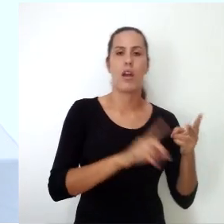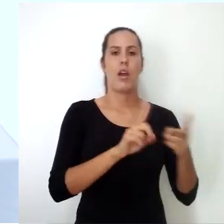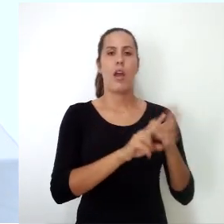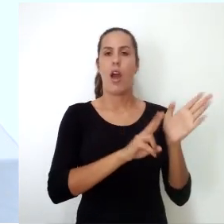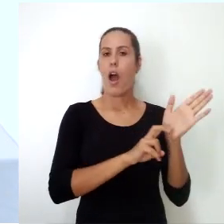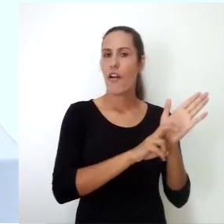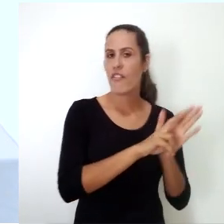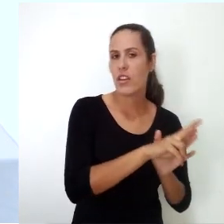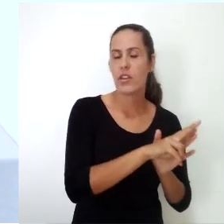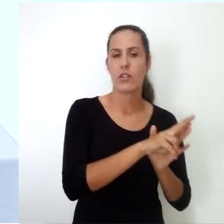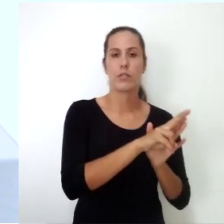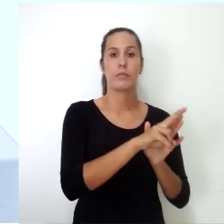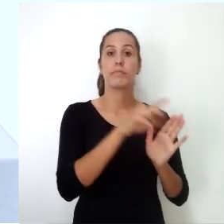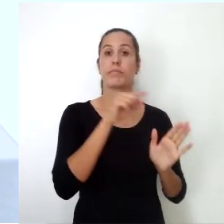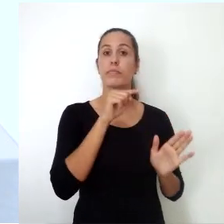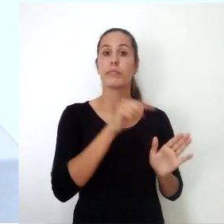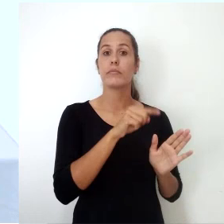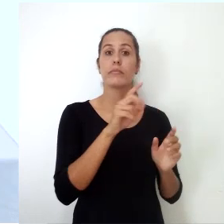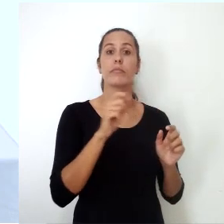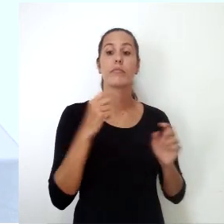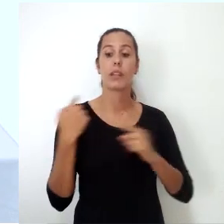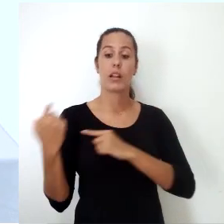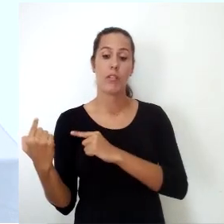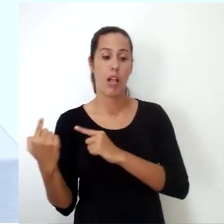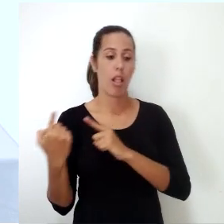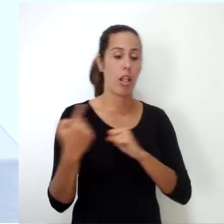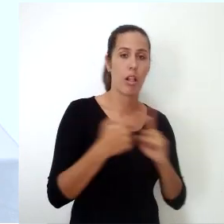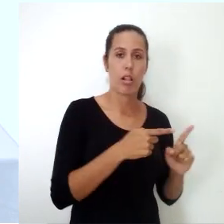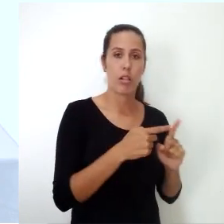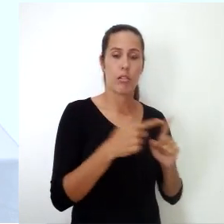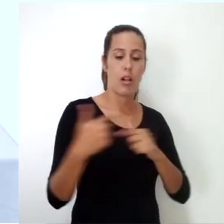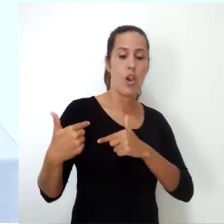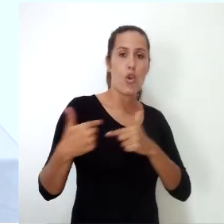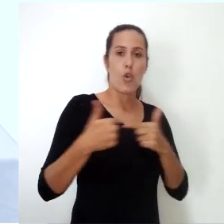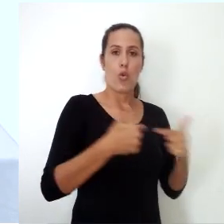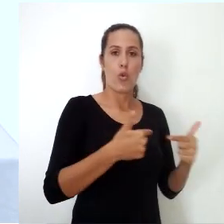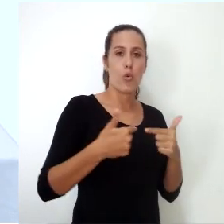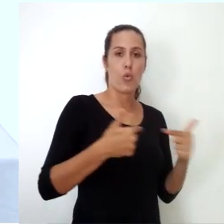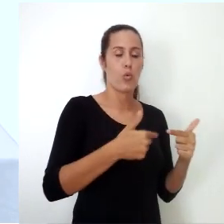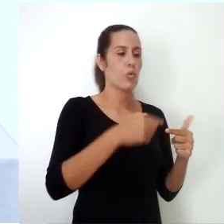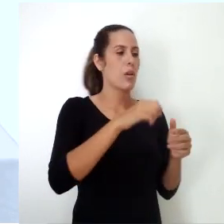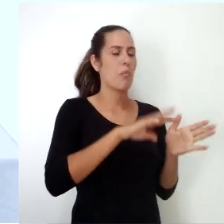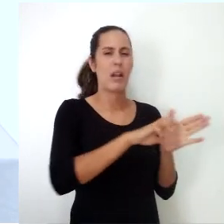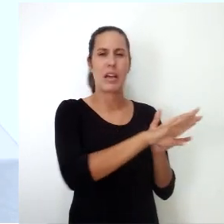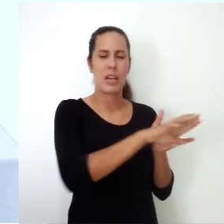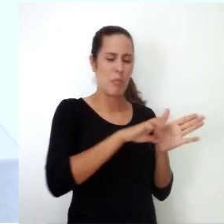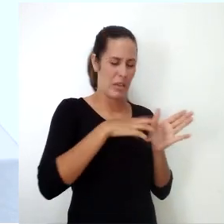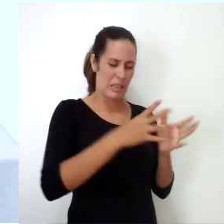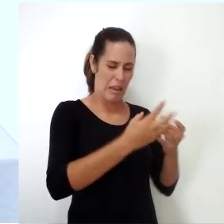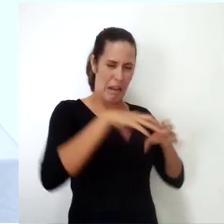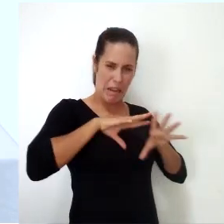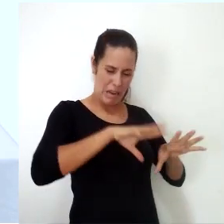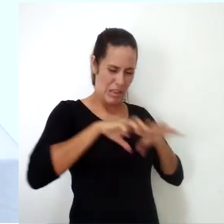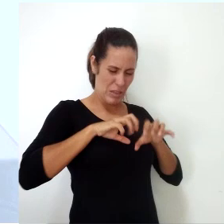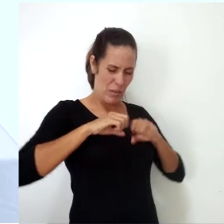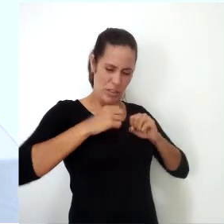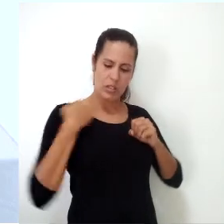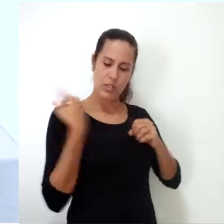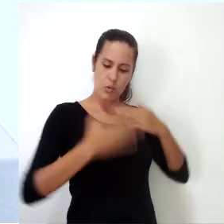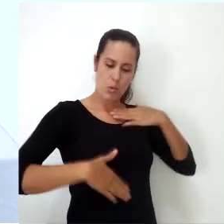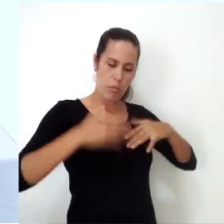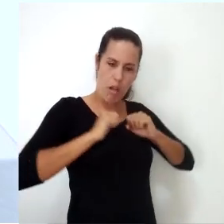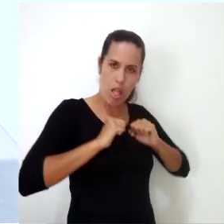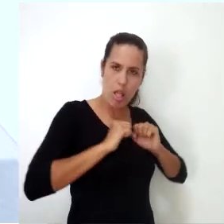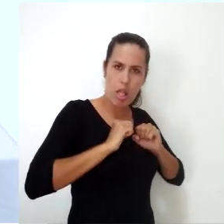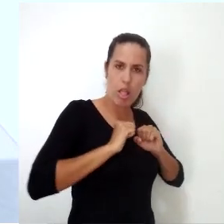falo de vírus, e ele vai atacar justamente esses anticorpos para colocar para fora de nosso corpo. Então,